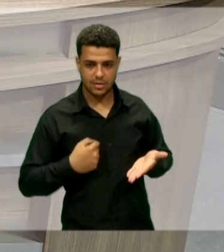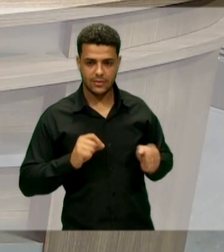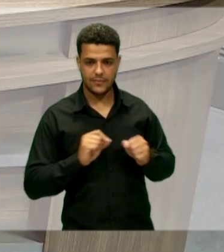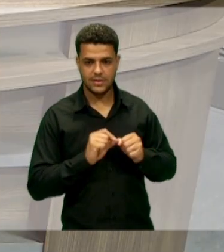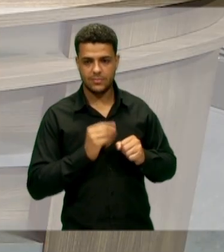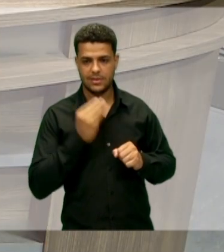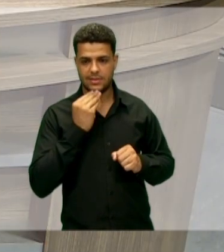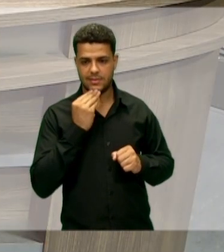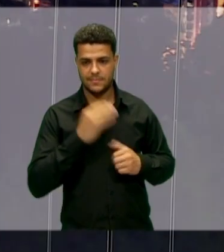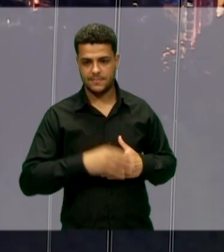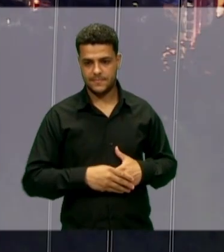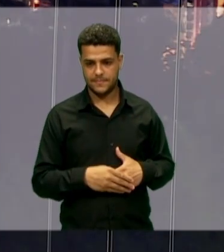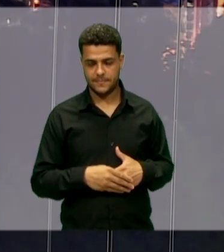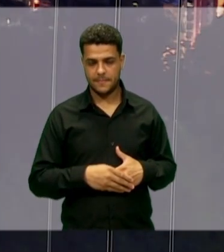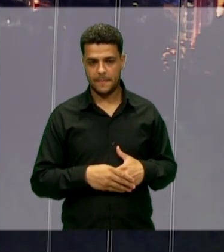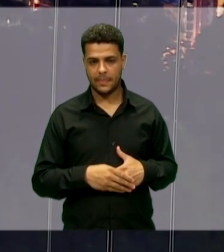faz.